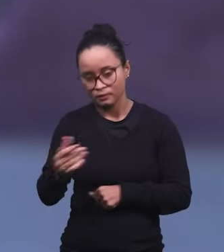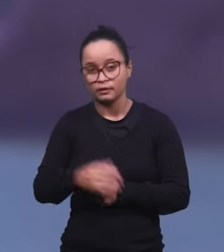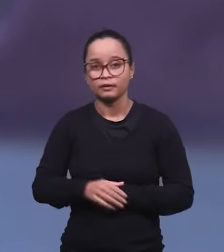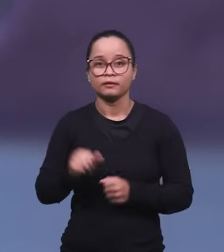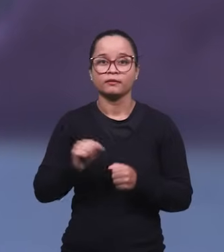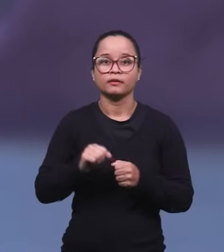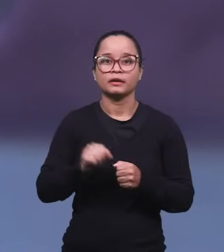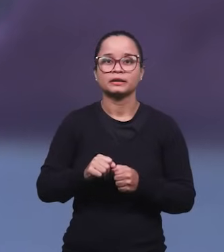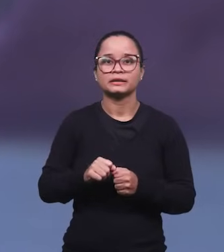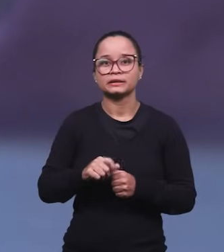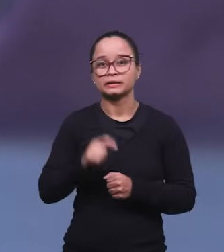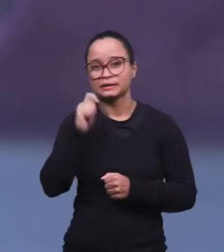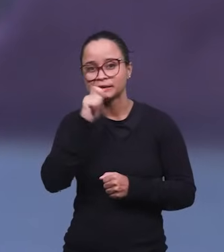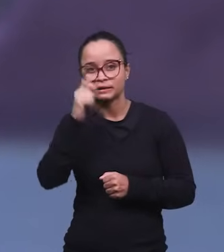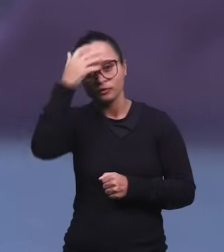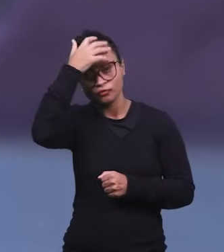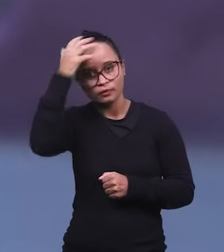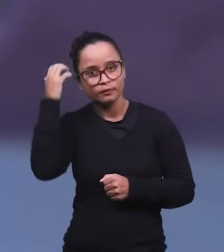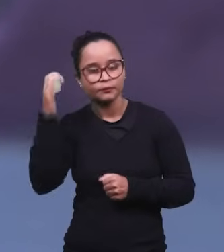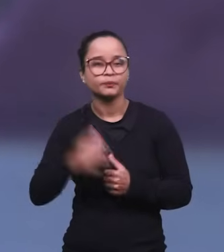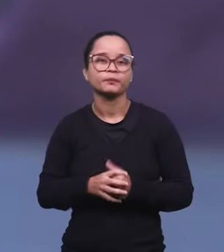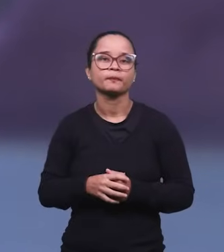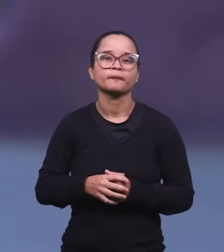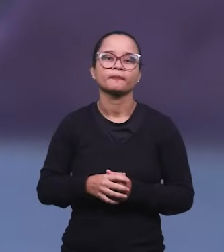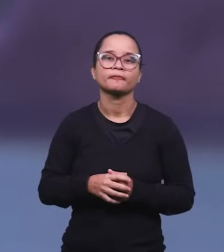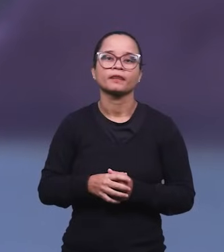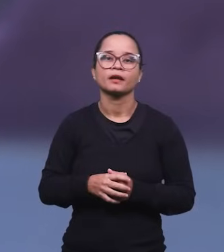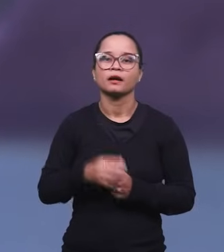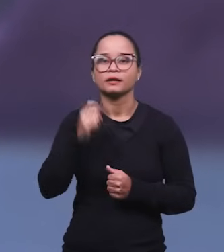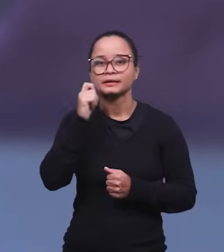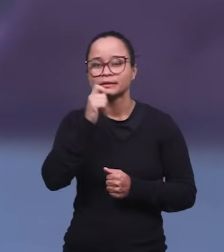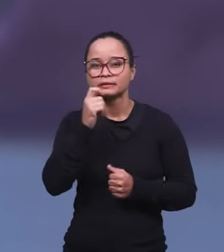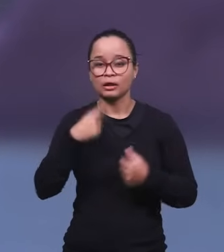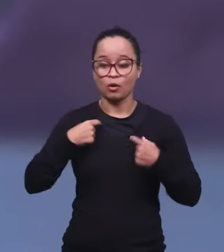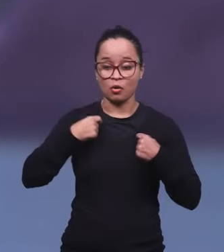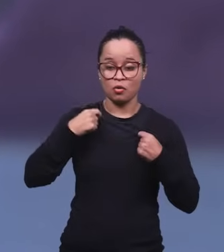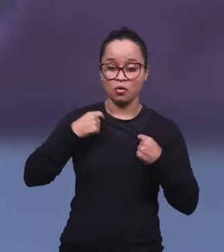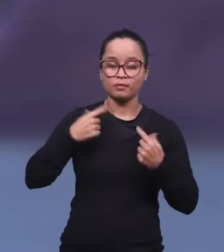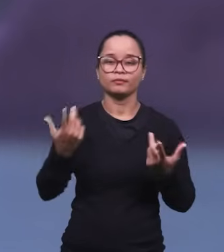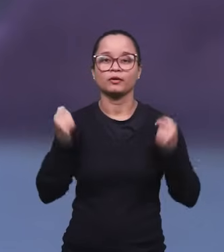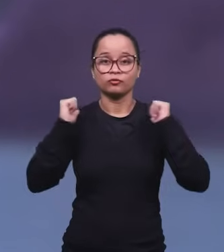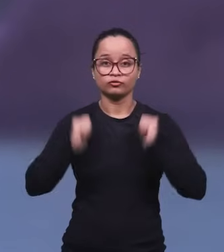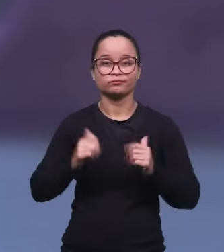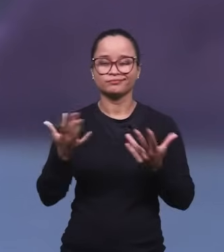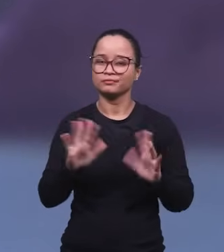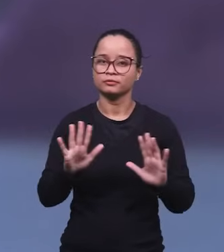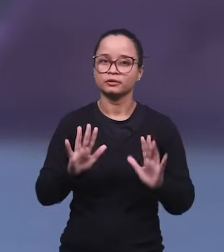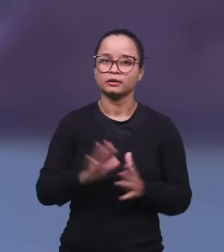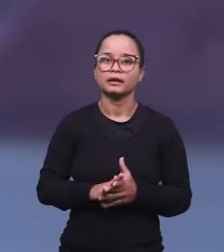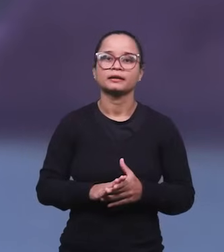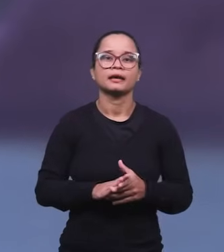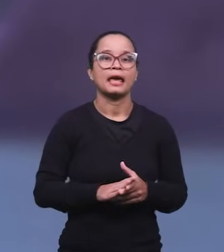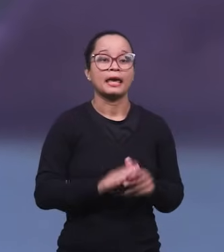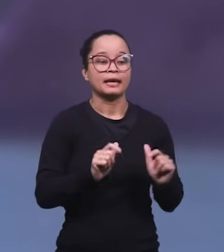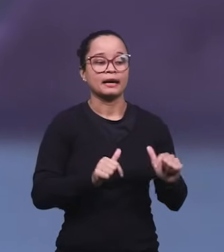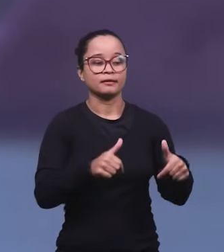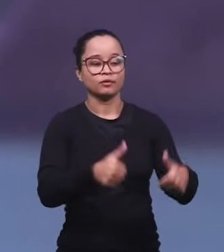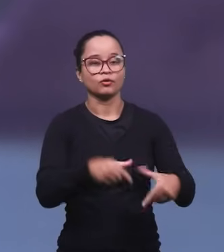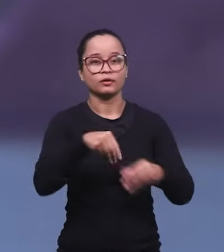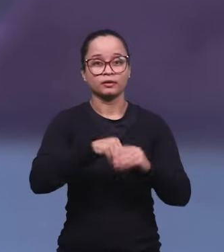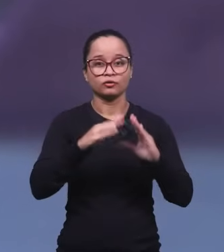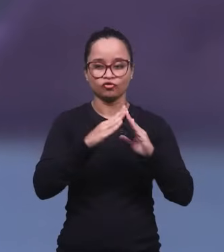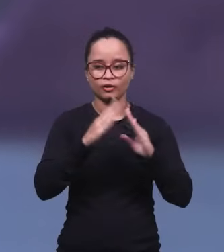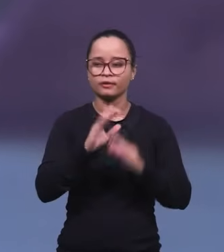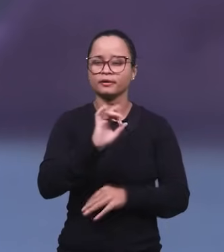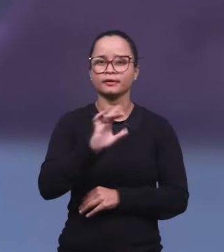falando o que você vai fazer com seu dente, seu cabelo, com a axila, com a roupa, né? As atividades domésticas, o